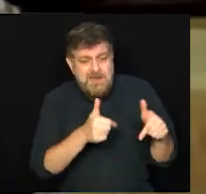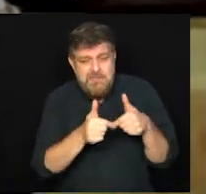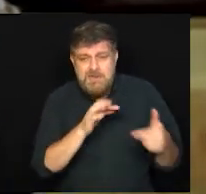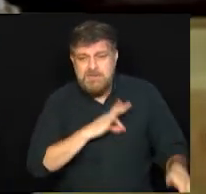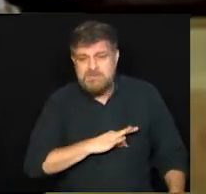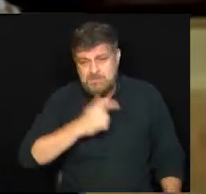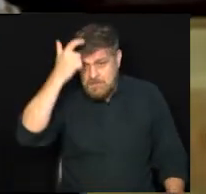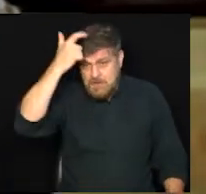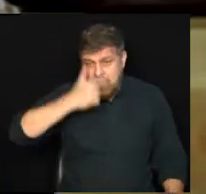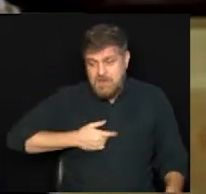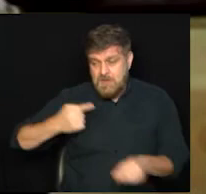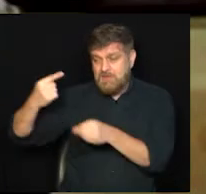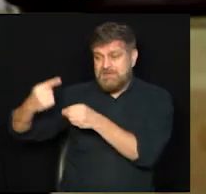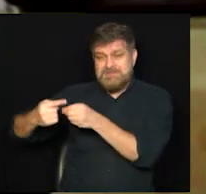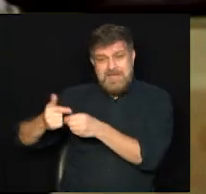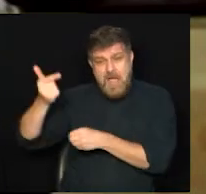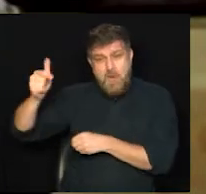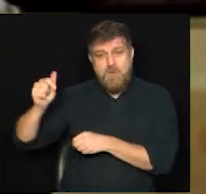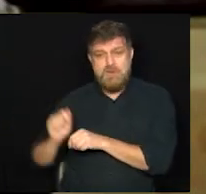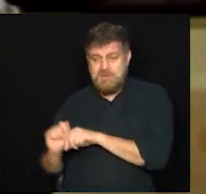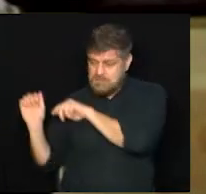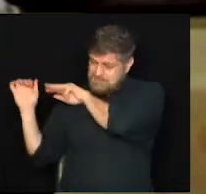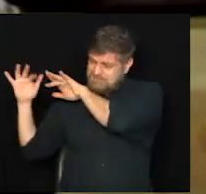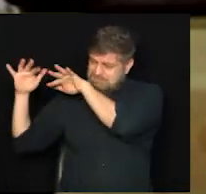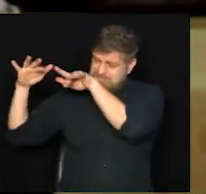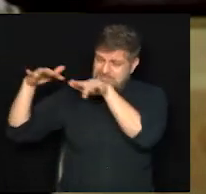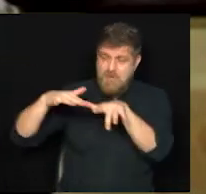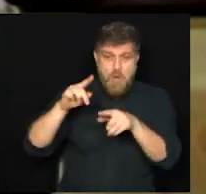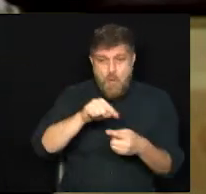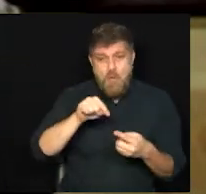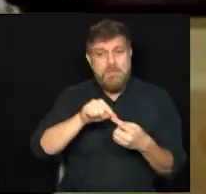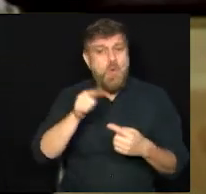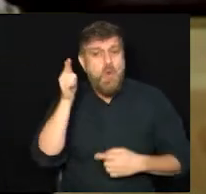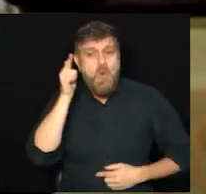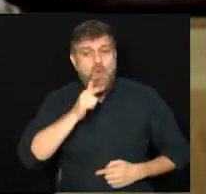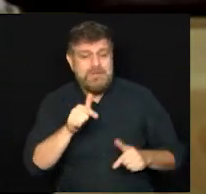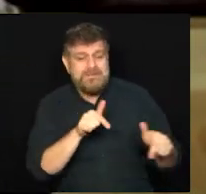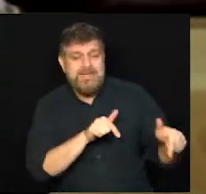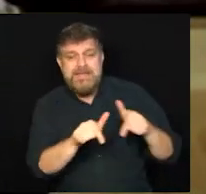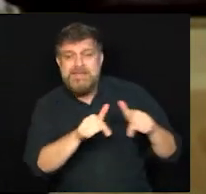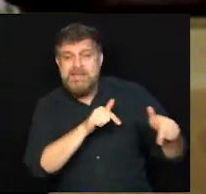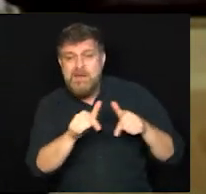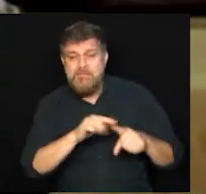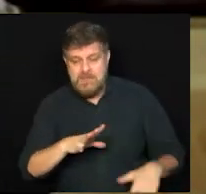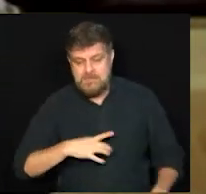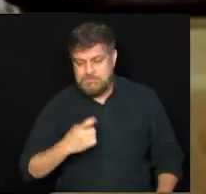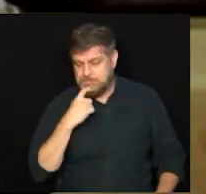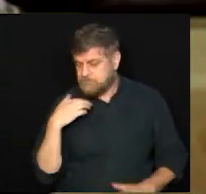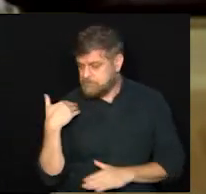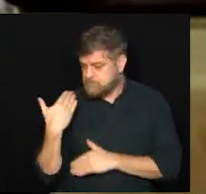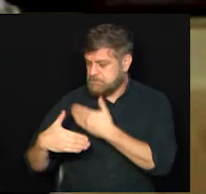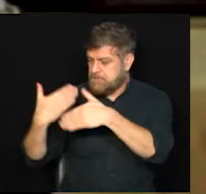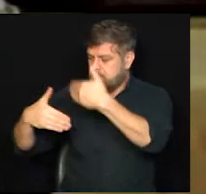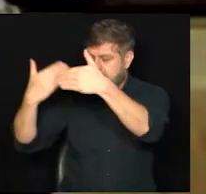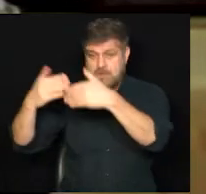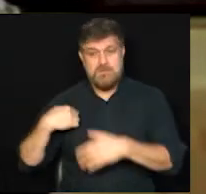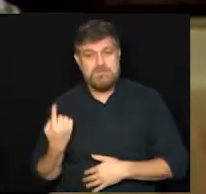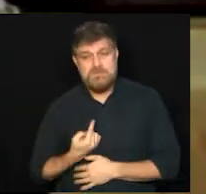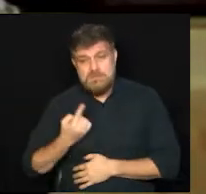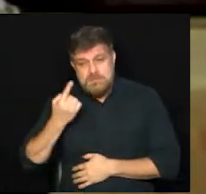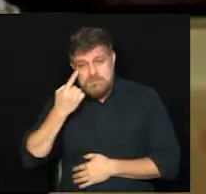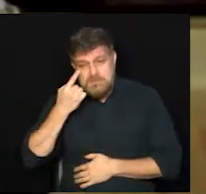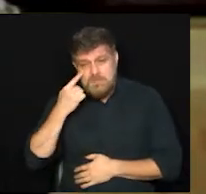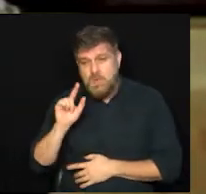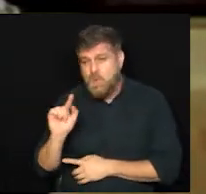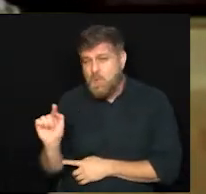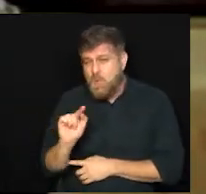eu, de outras regiões do país, mas para trabalhar, para desenvolver a cidade, para prosperar. E nós vemos o